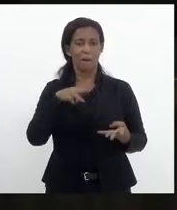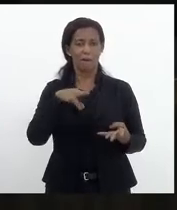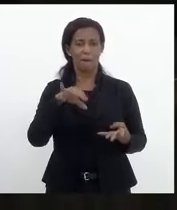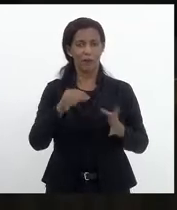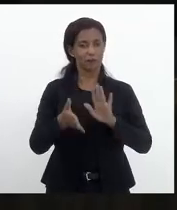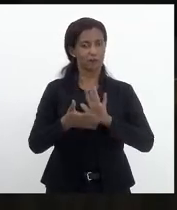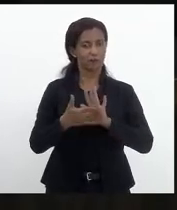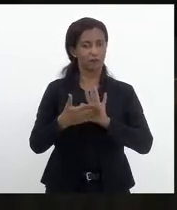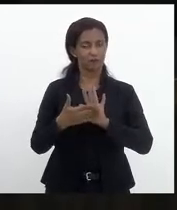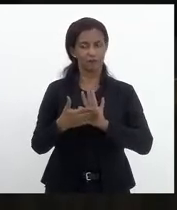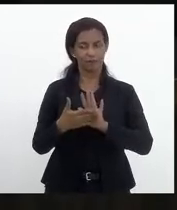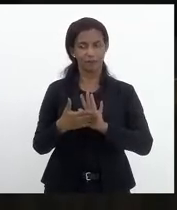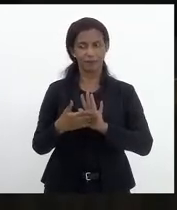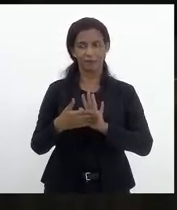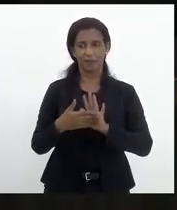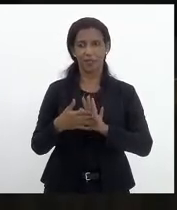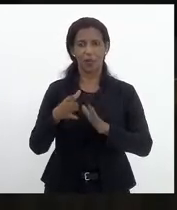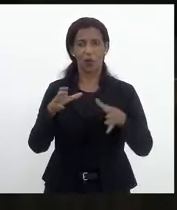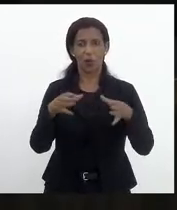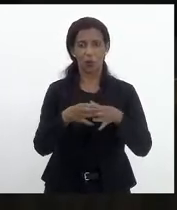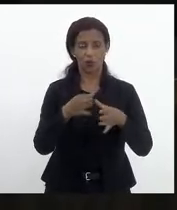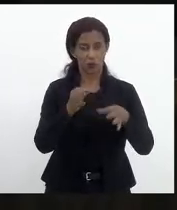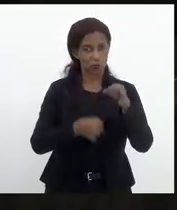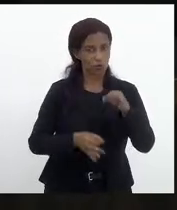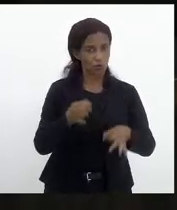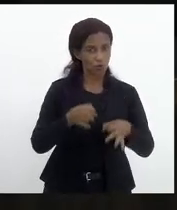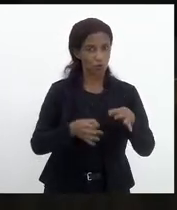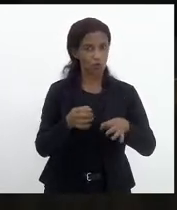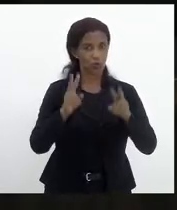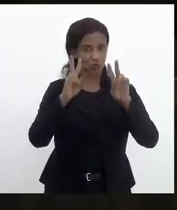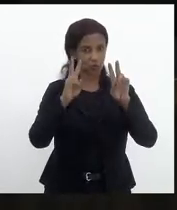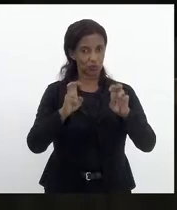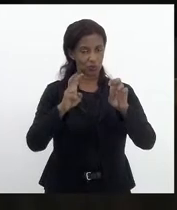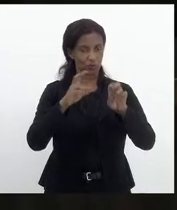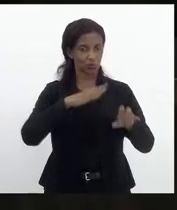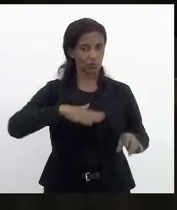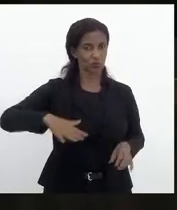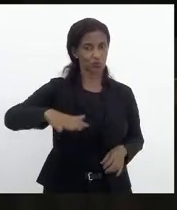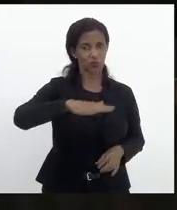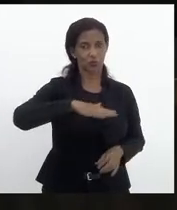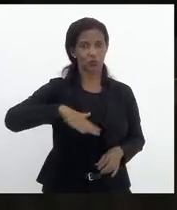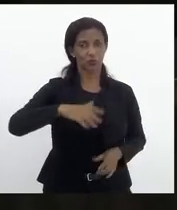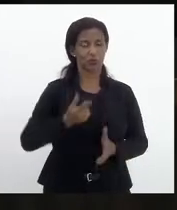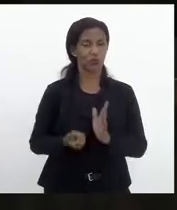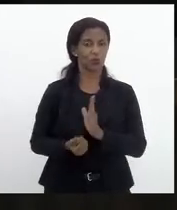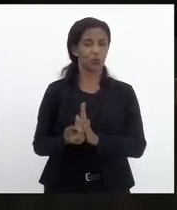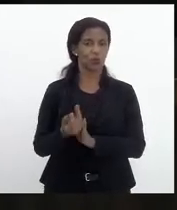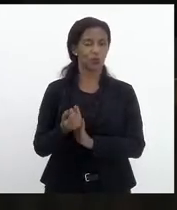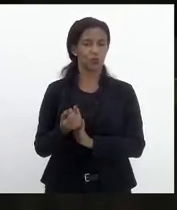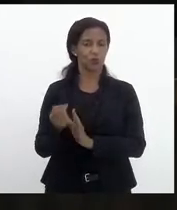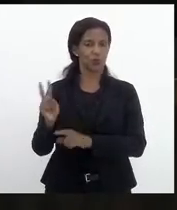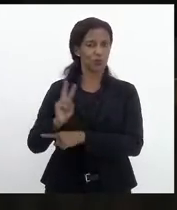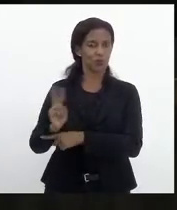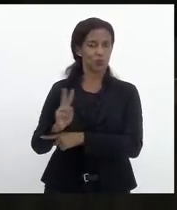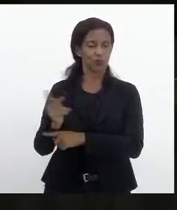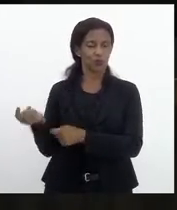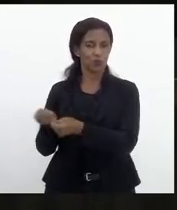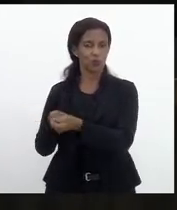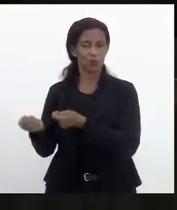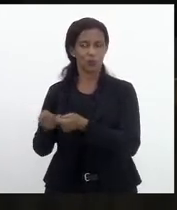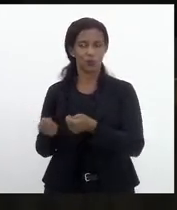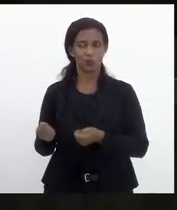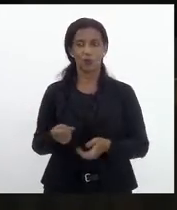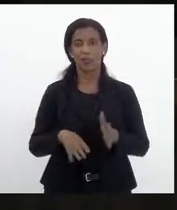Dependendo de pareceres das comissões de condição e justiça de defesa do meio ambiente, de assuntos municipais e desenvolvimento regional, de orçamento, finanças, fiscalização financeira e controle